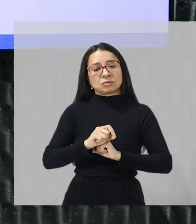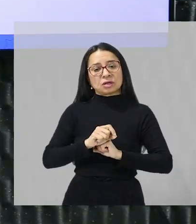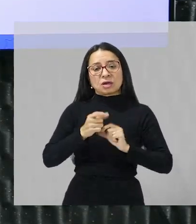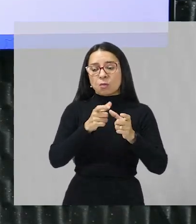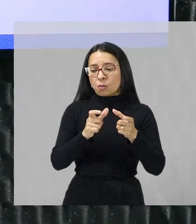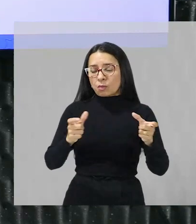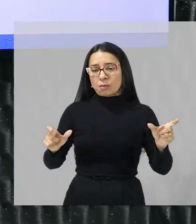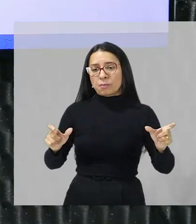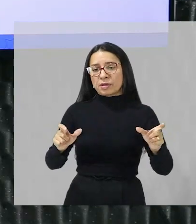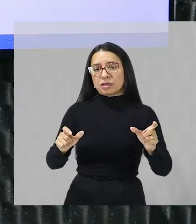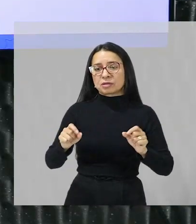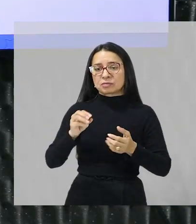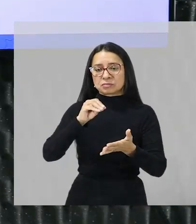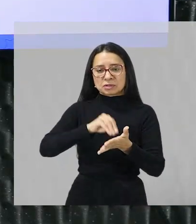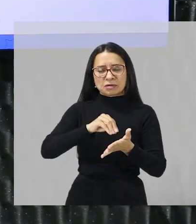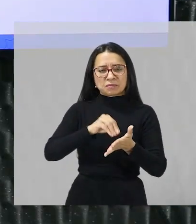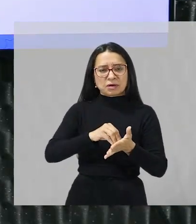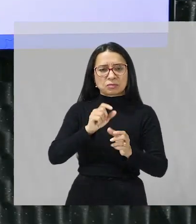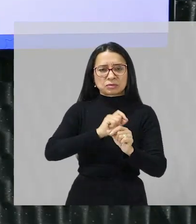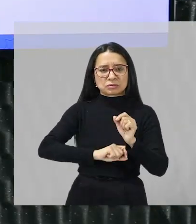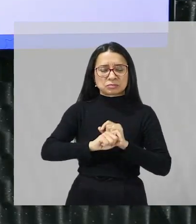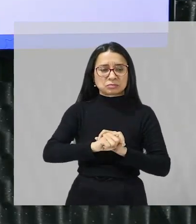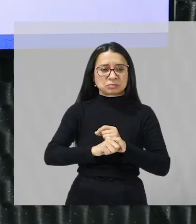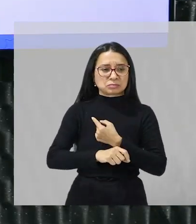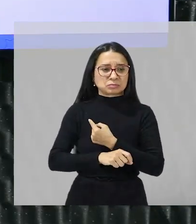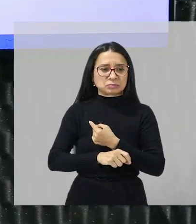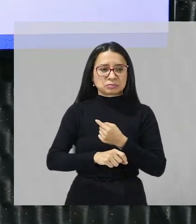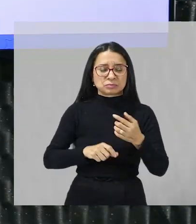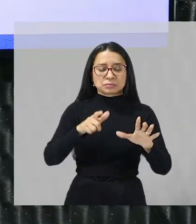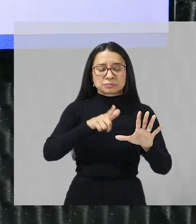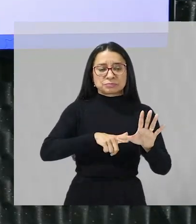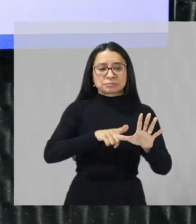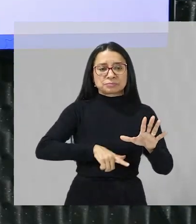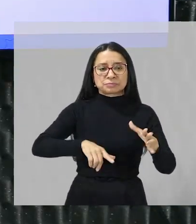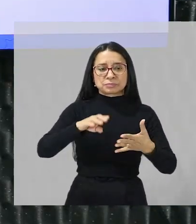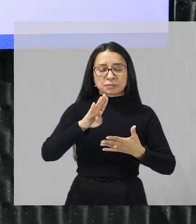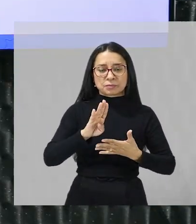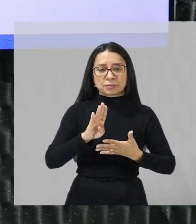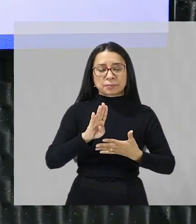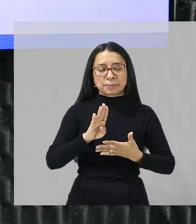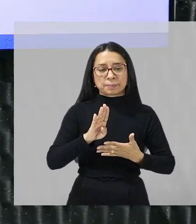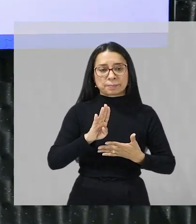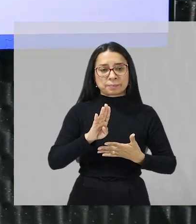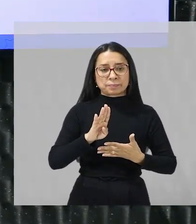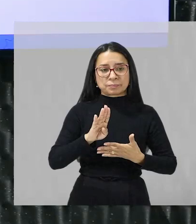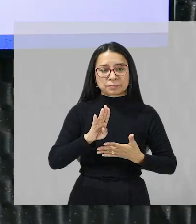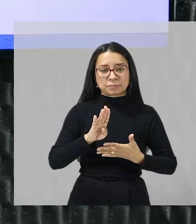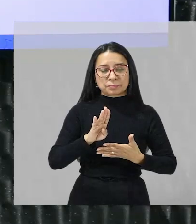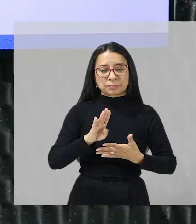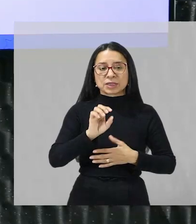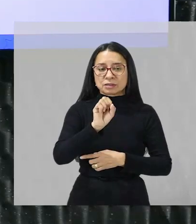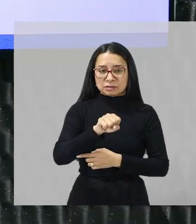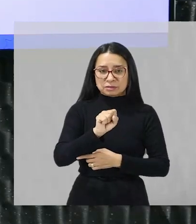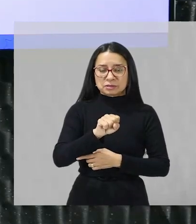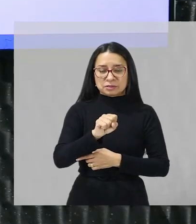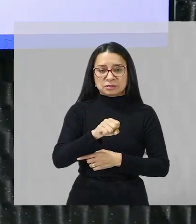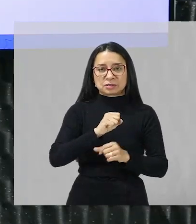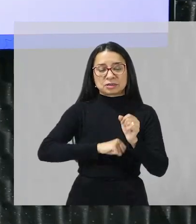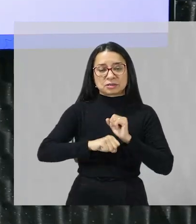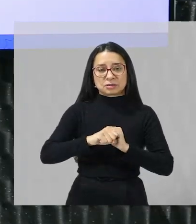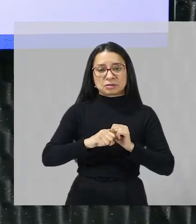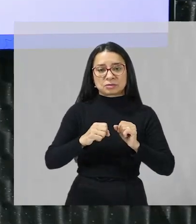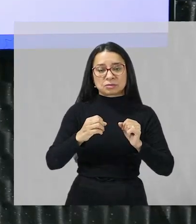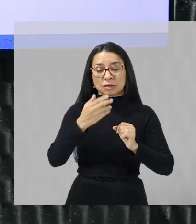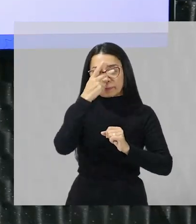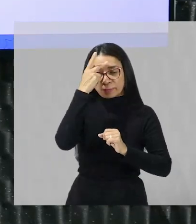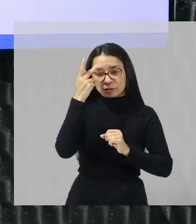homossexuais. Então não existe esse pensamento de liberalidade, mas existe muito mais uma repressão. Várias vezes, né, o que acontece